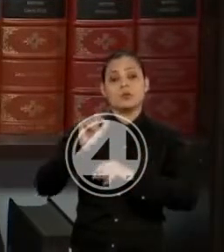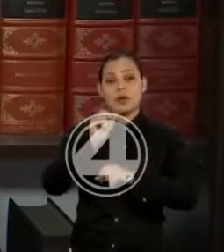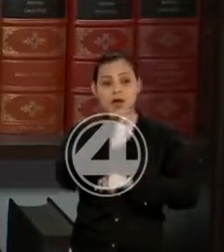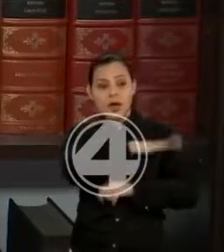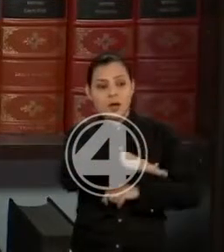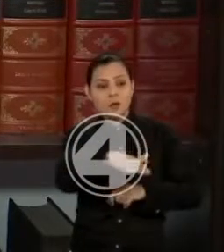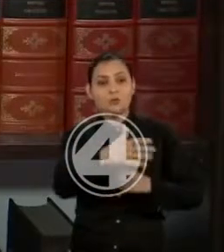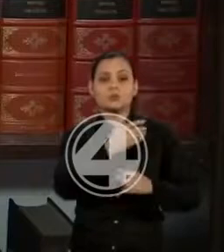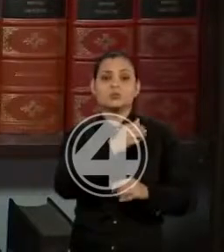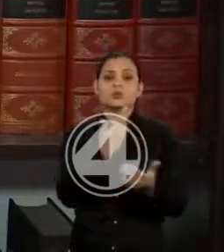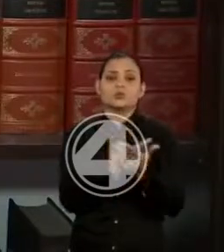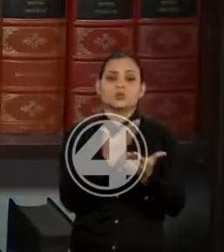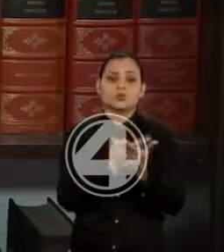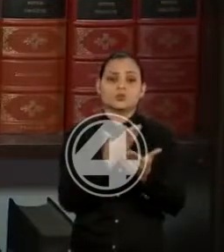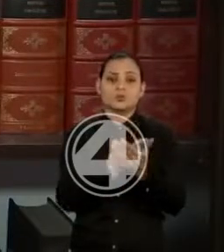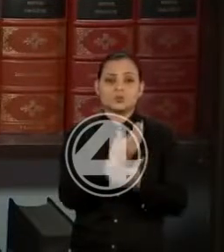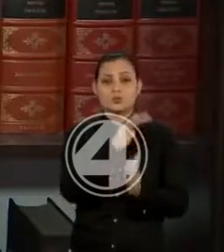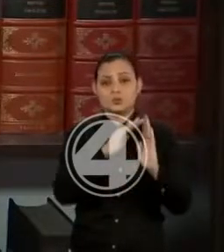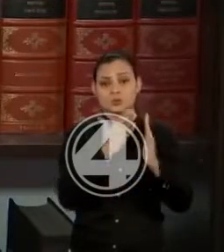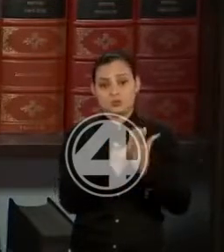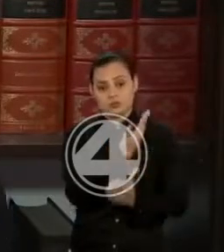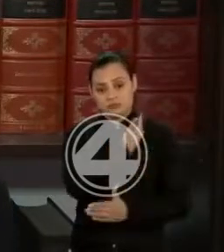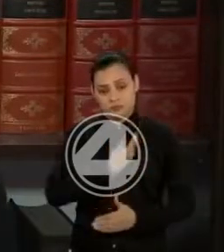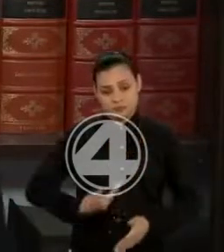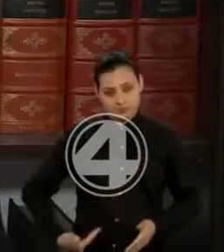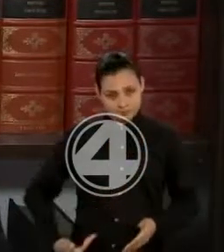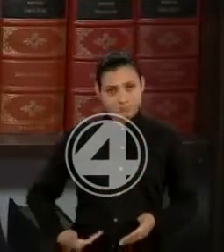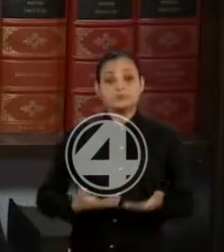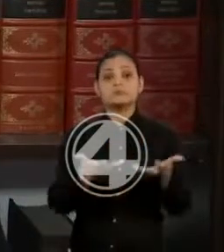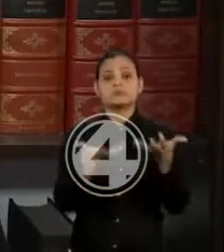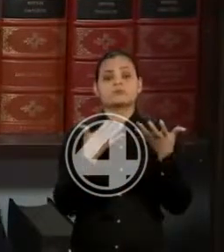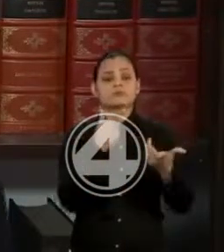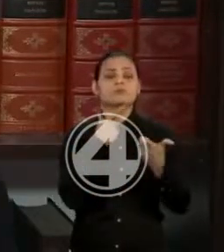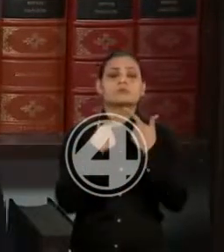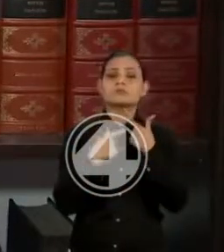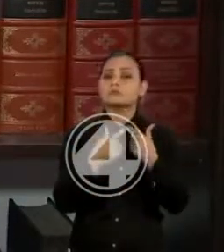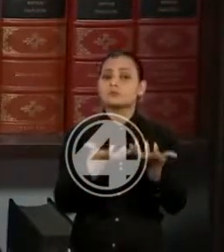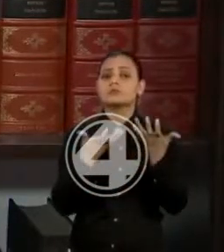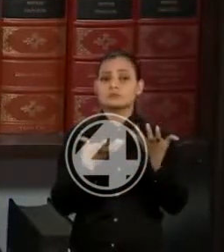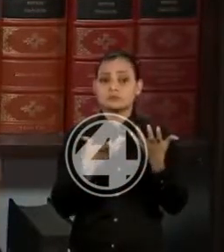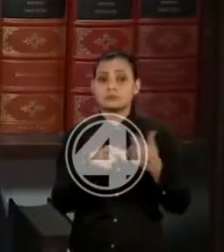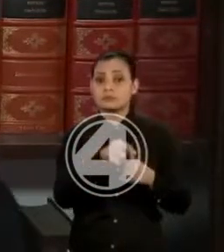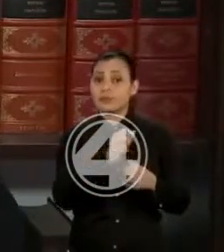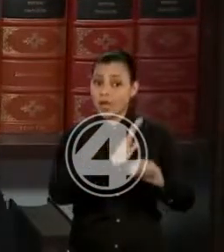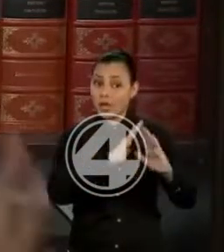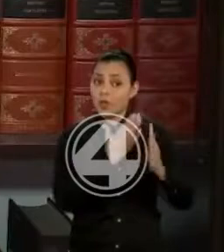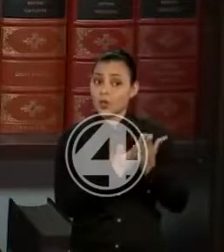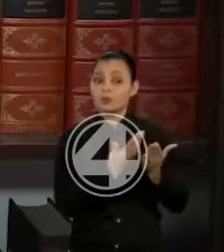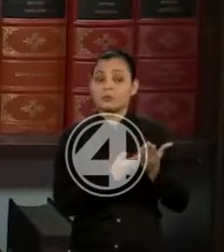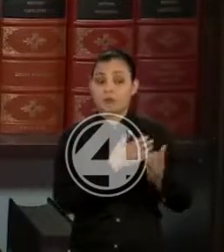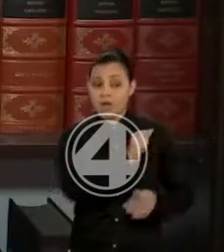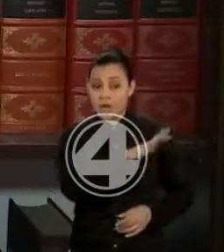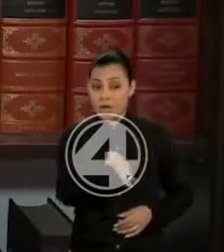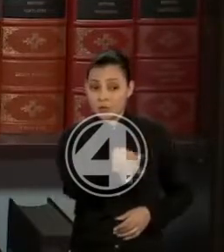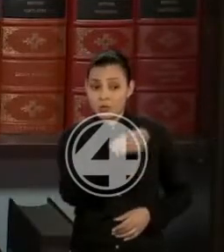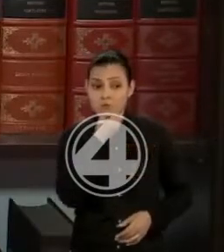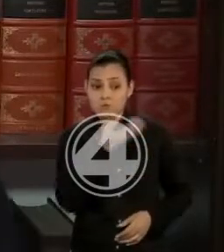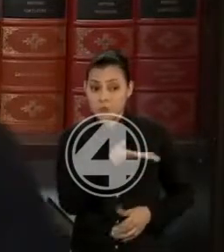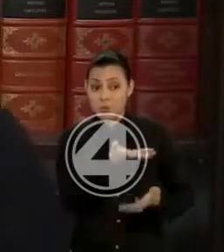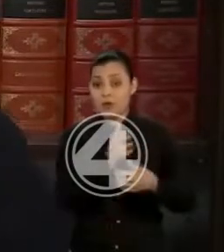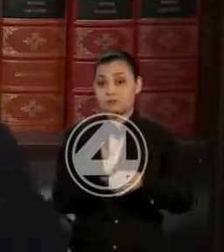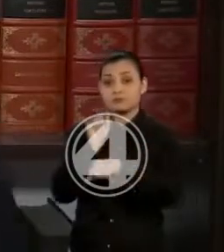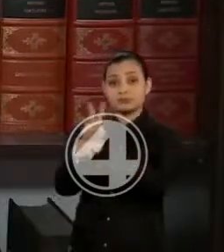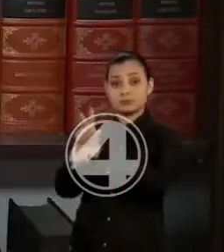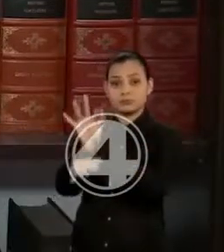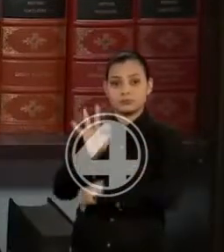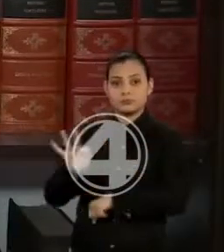aluno que estudou em escola pública e deseja, é um aluno brilhante, e deseja entrar para a faculdade